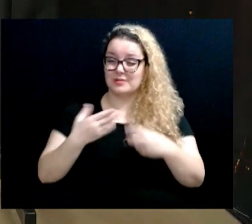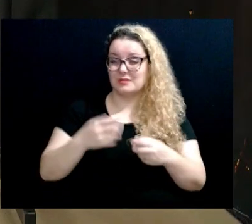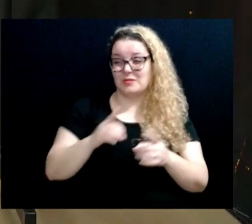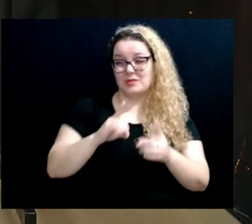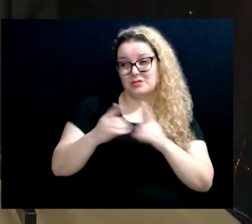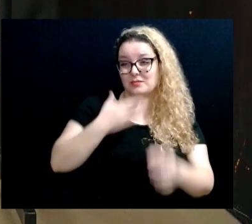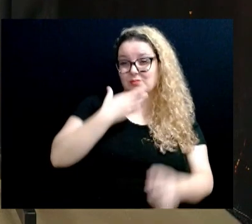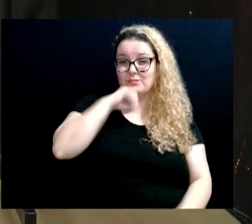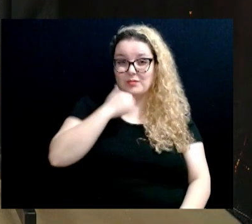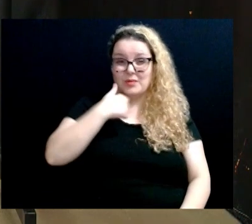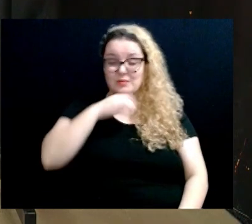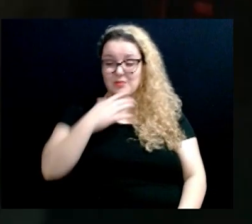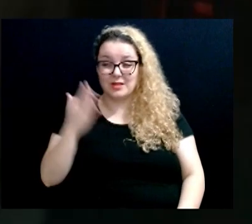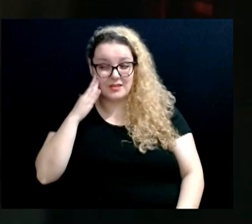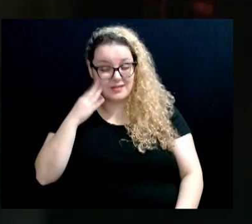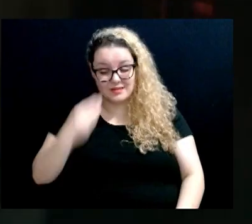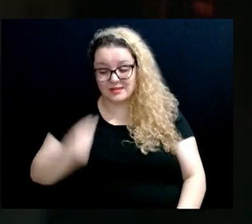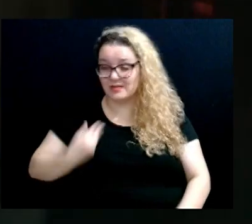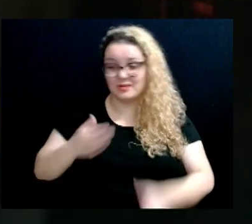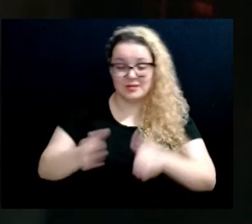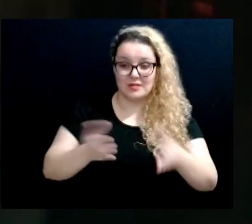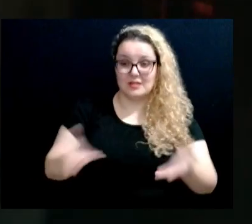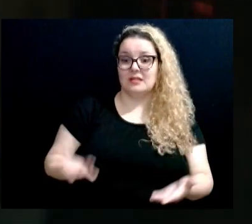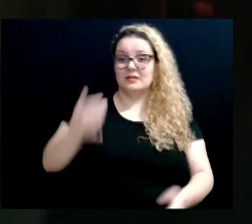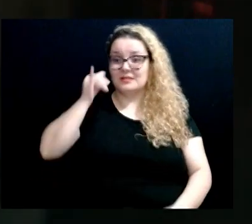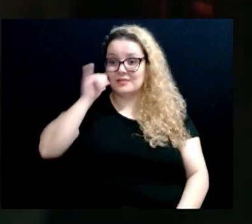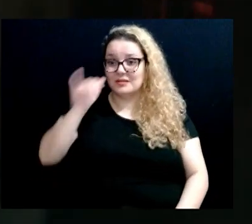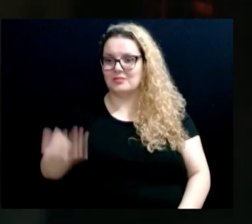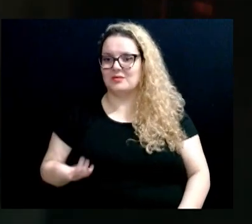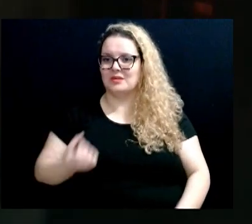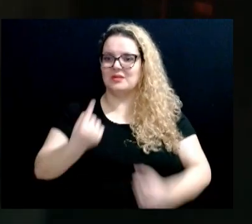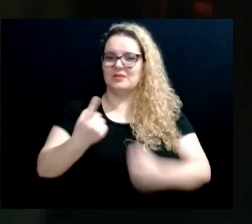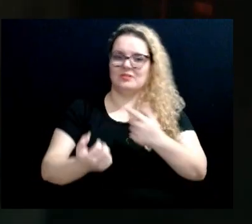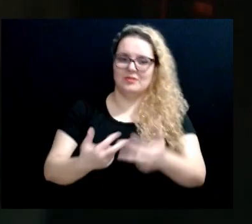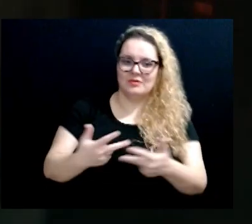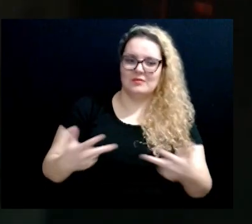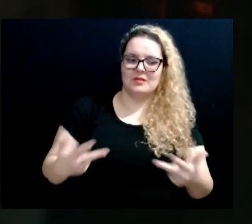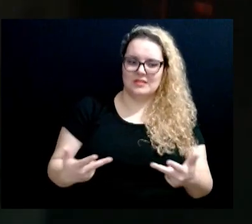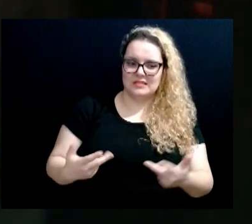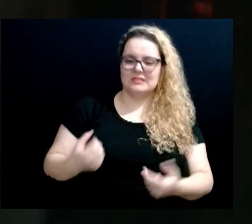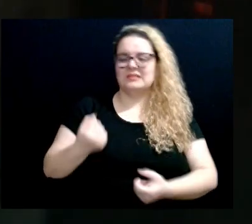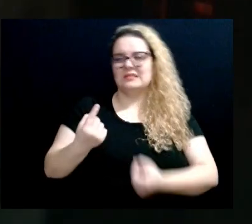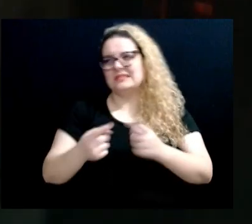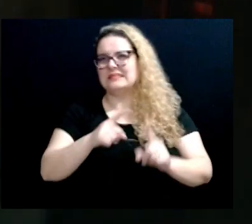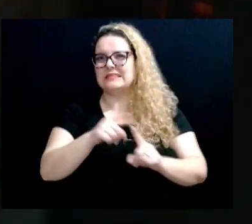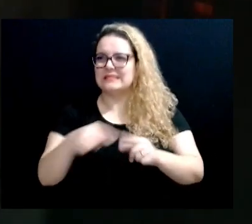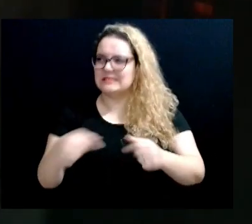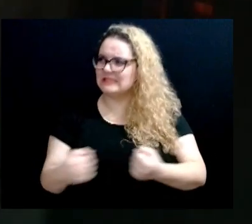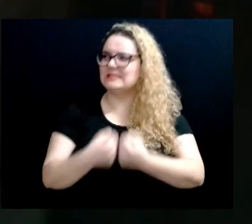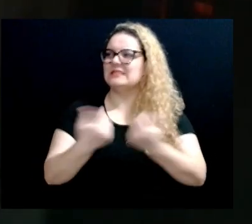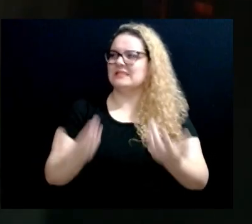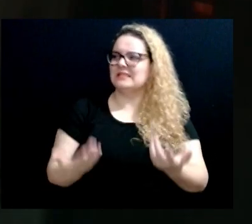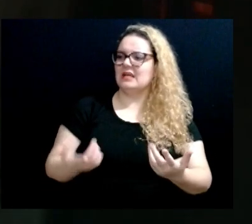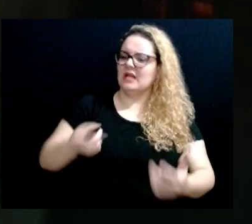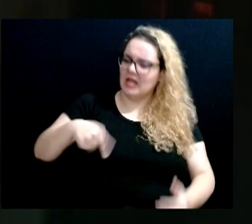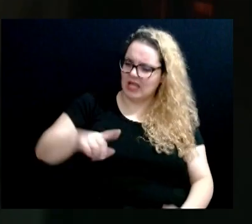Então, para evitar certas situações, certos tipos de conflitos, eles passam a evitar falar de si, eles